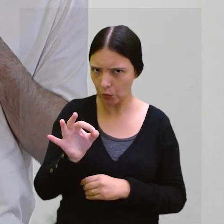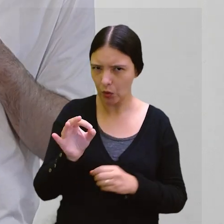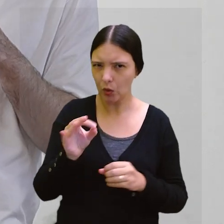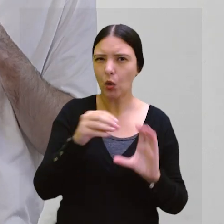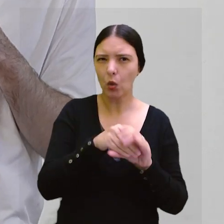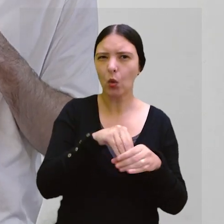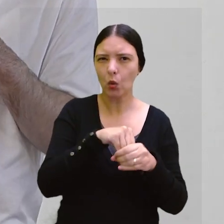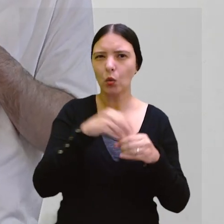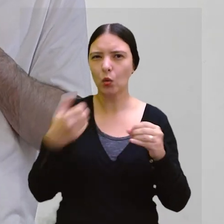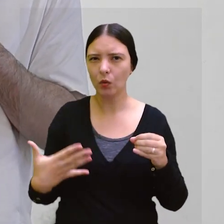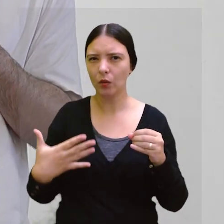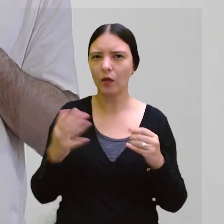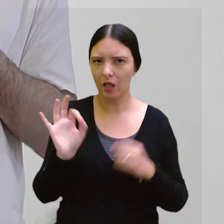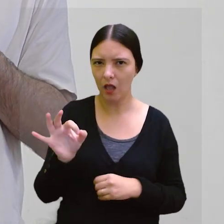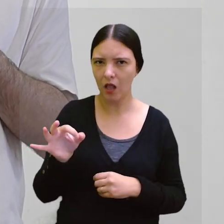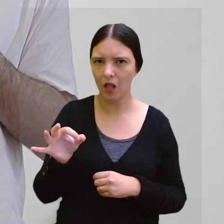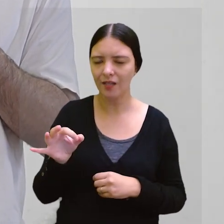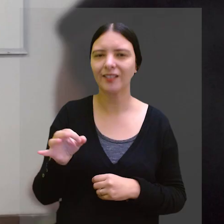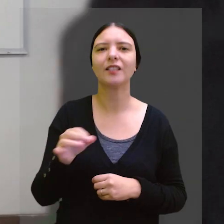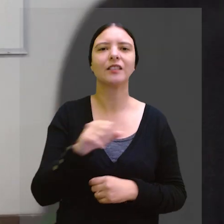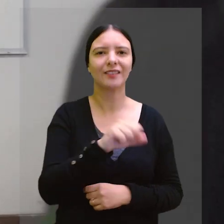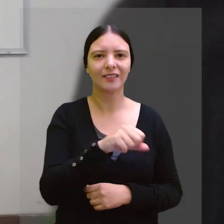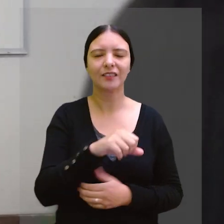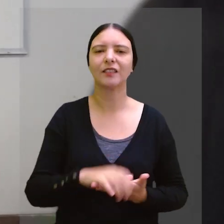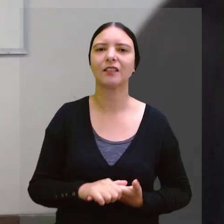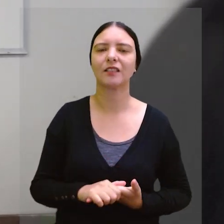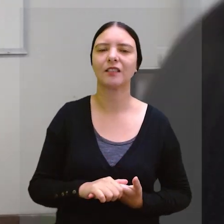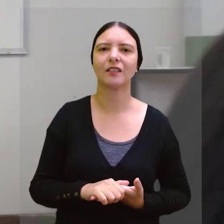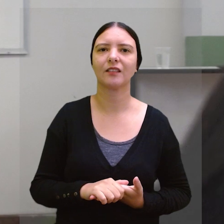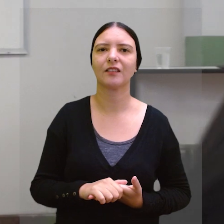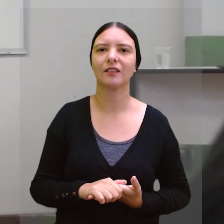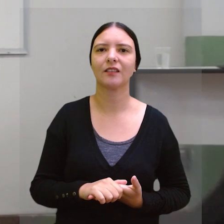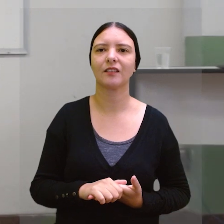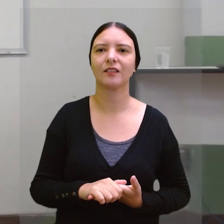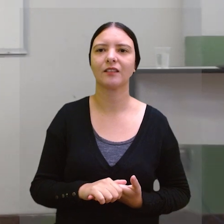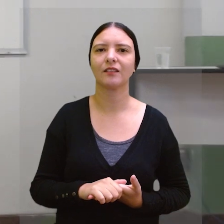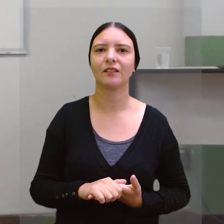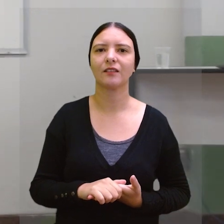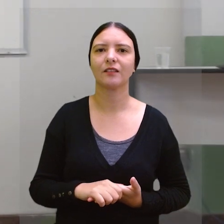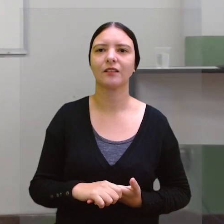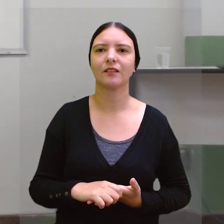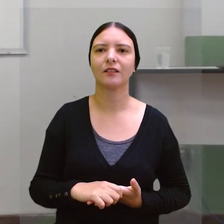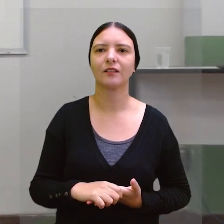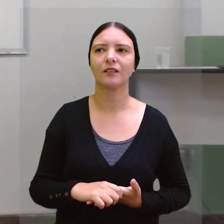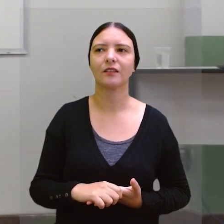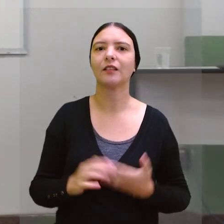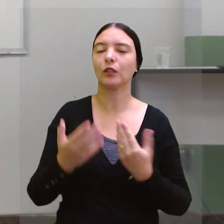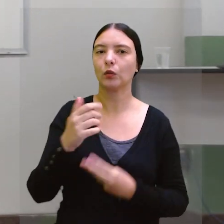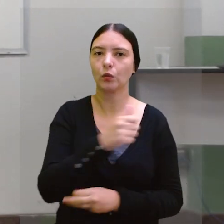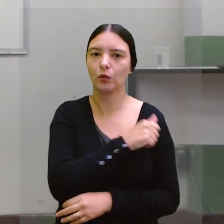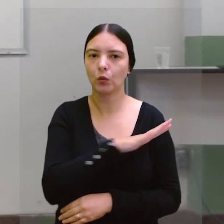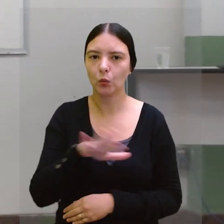os professores de literatura estão ali dando balizas. Estamos orientados. Aí eu sou